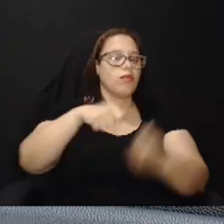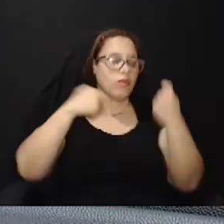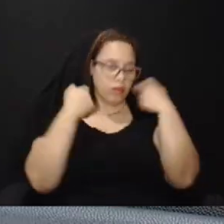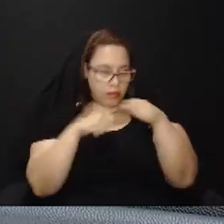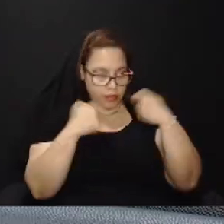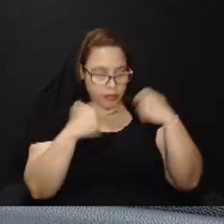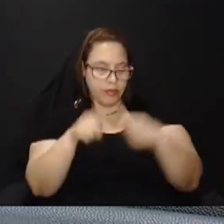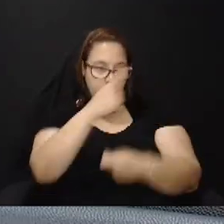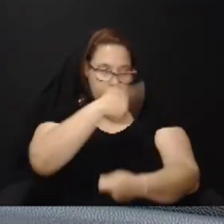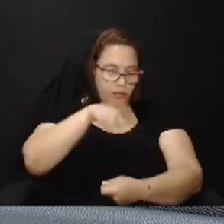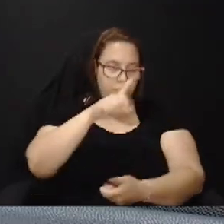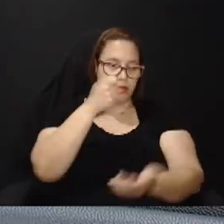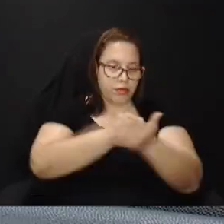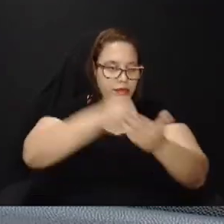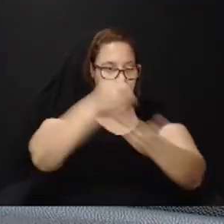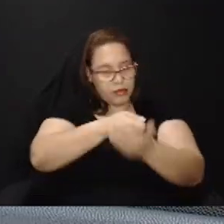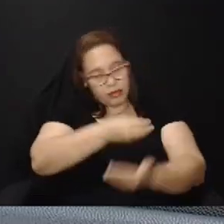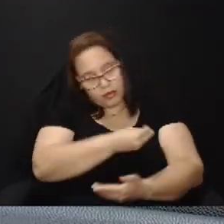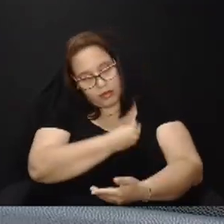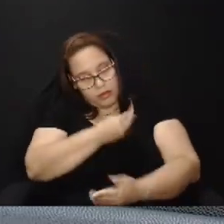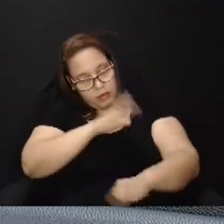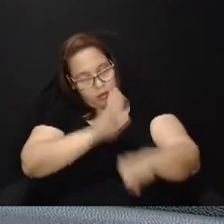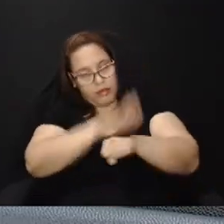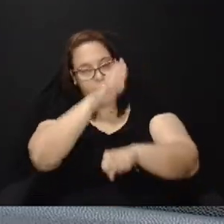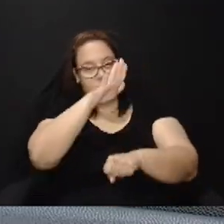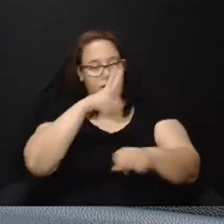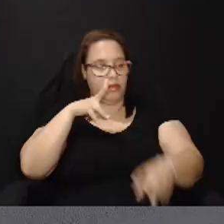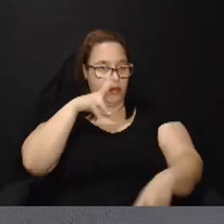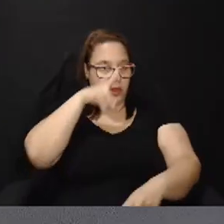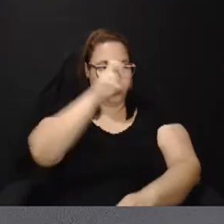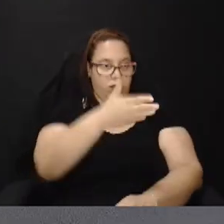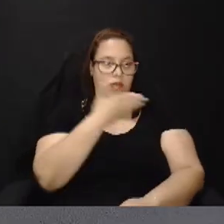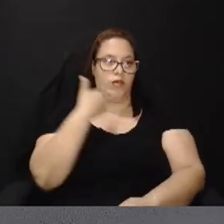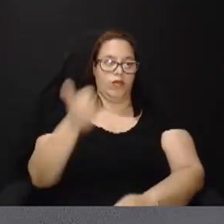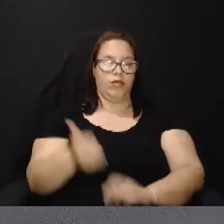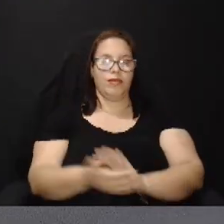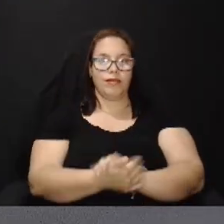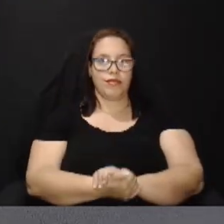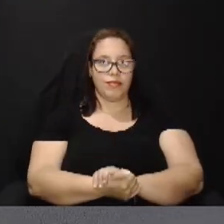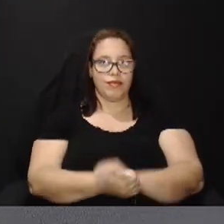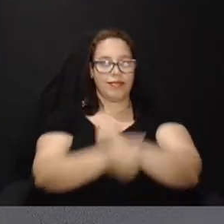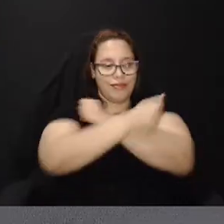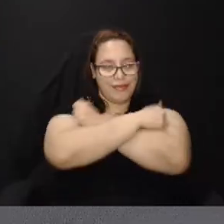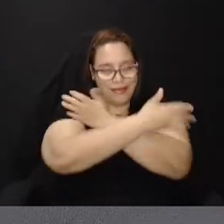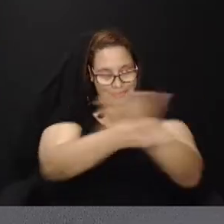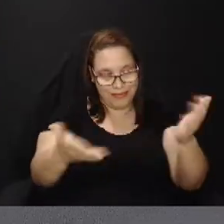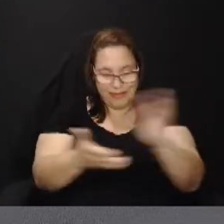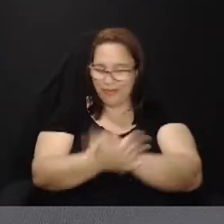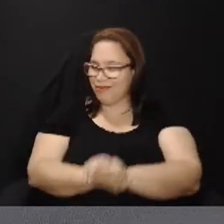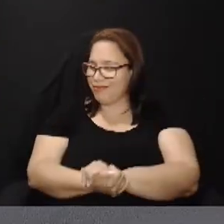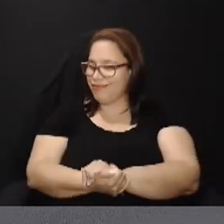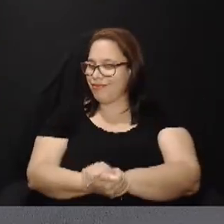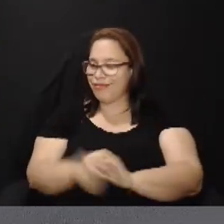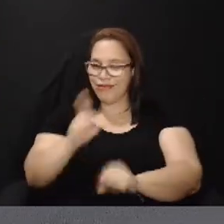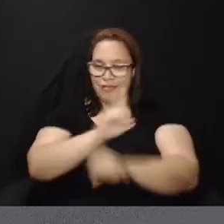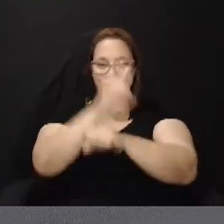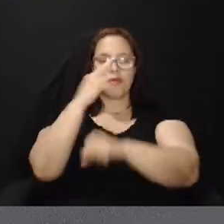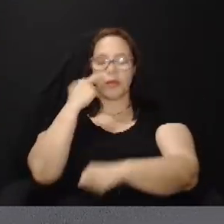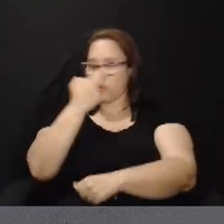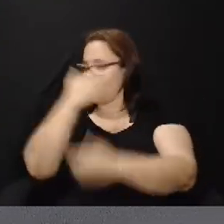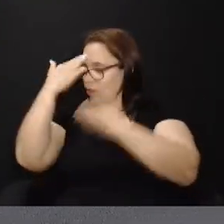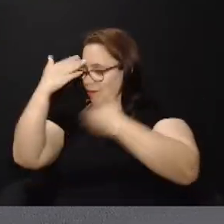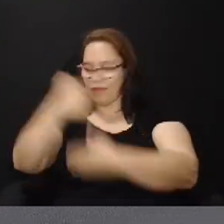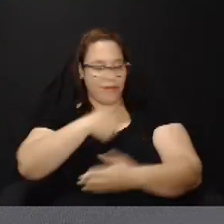para que as nossas vidas cada vez se fortaleçam e melhorem cada vez mais. Um grande abraço a todos. Doutor Ianco, mais uma vez, muito obrigado. Eu que agradeço mais uma